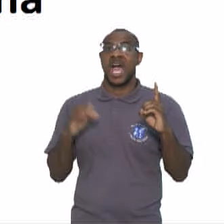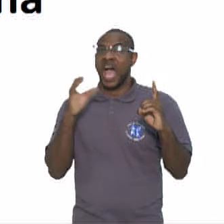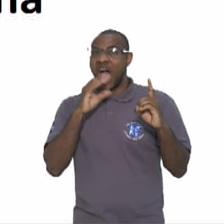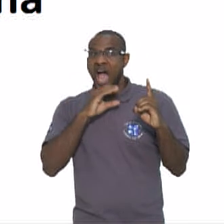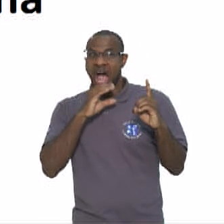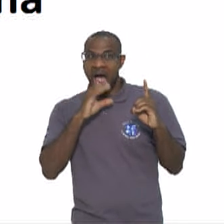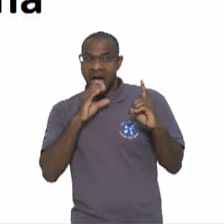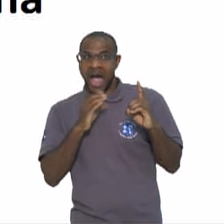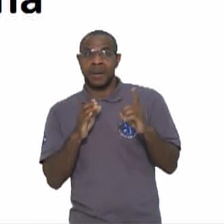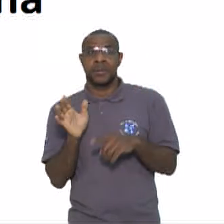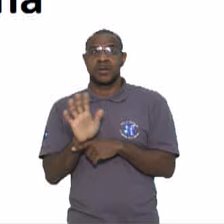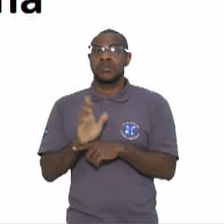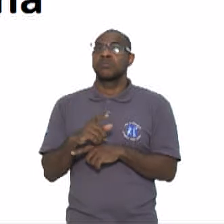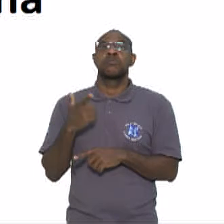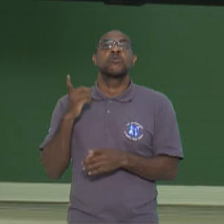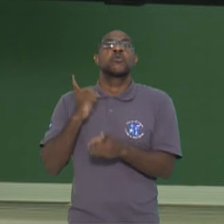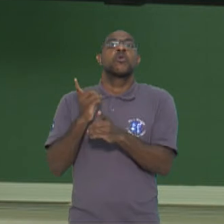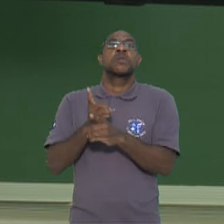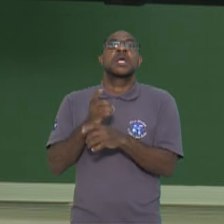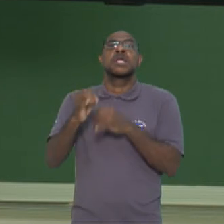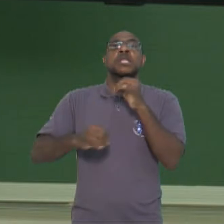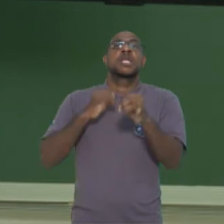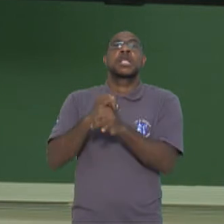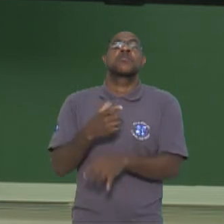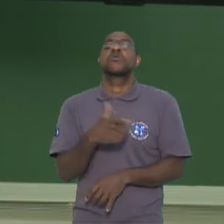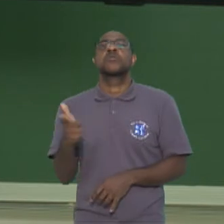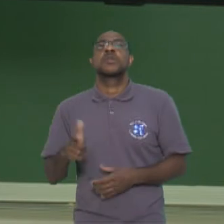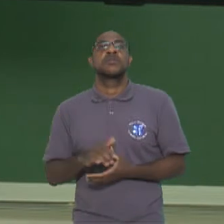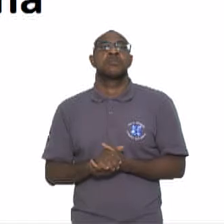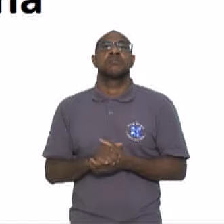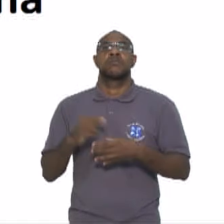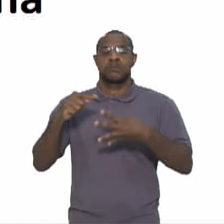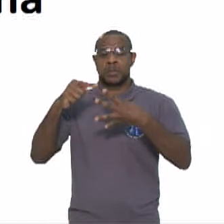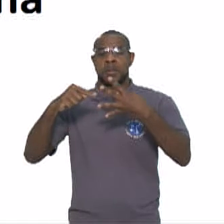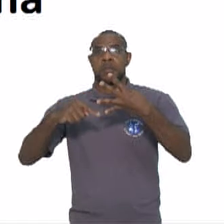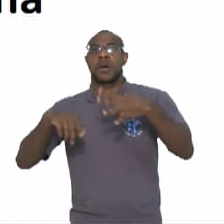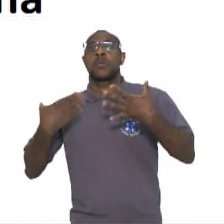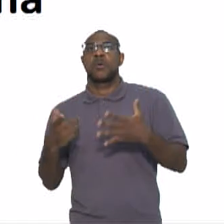e não são encontrados na internet. Já esse tempo já retornamos.